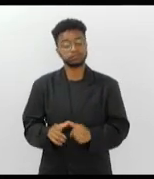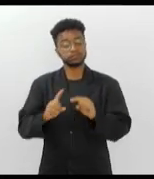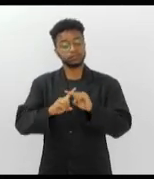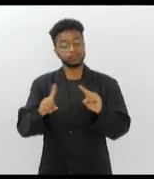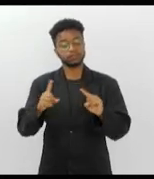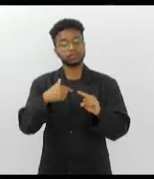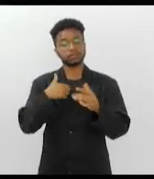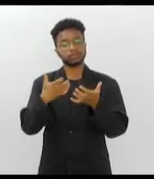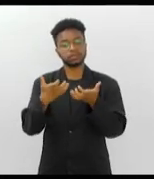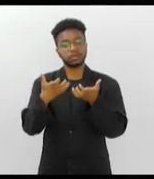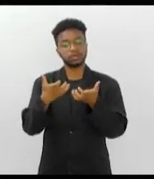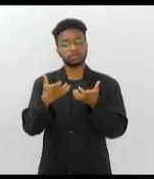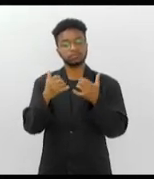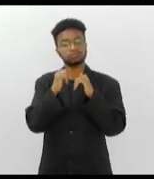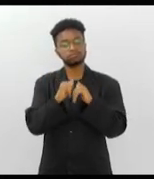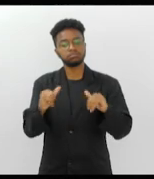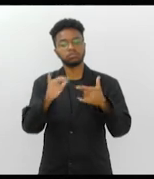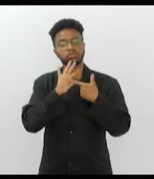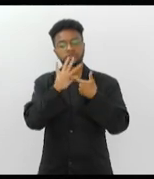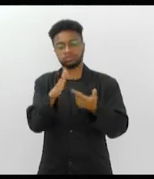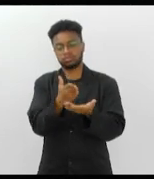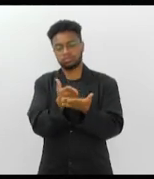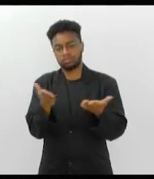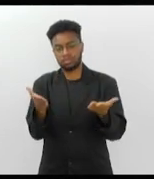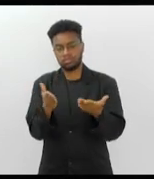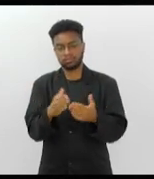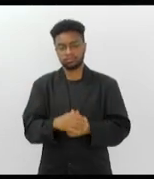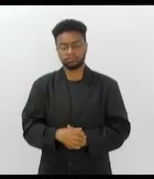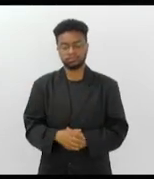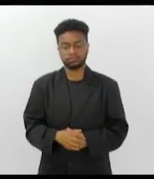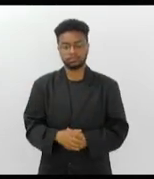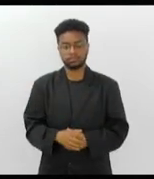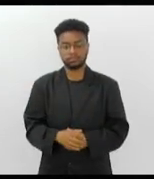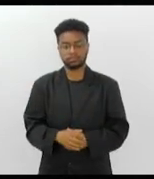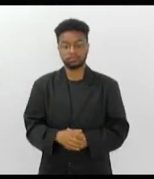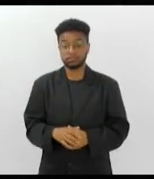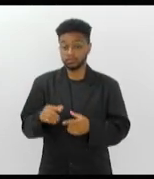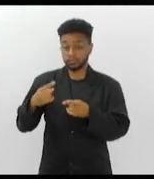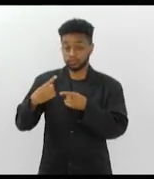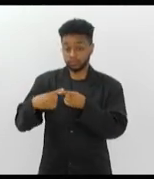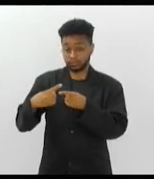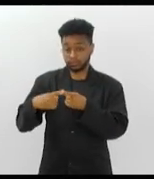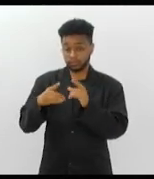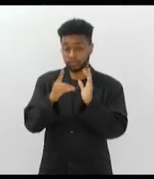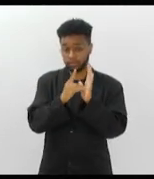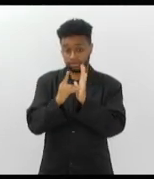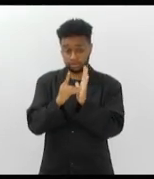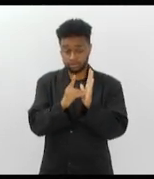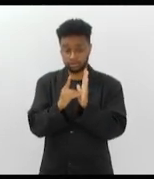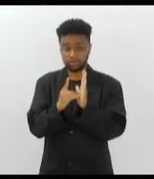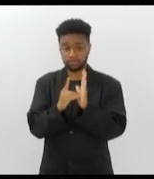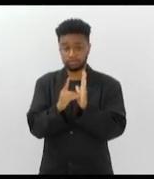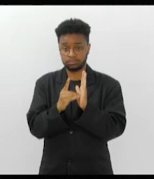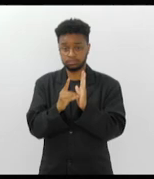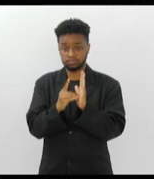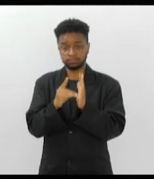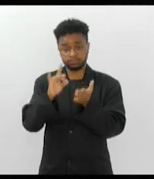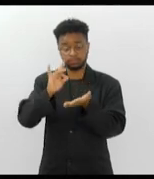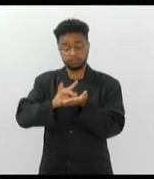chamar a atenção, porque o DETRAN é um